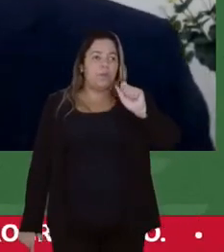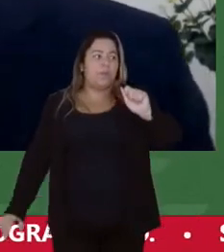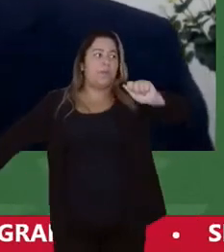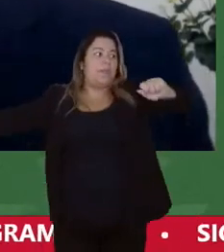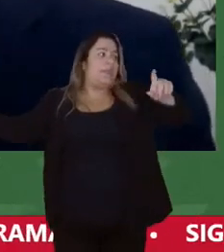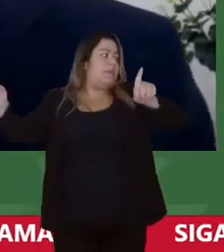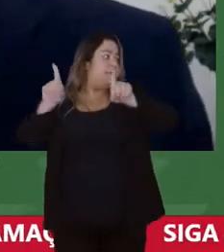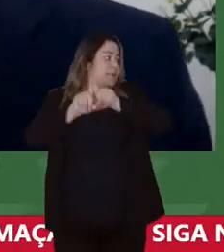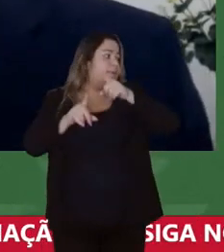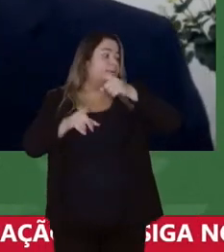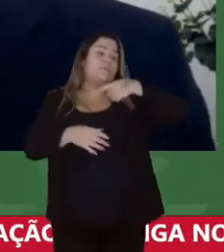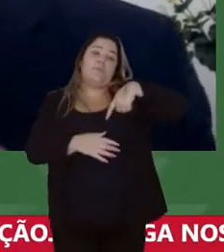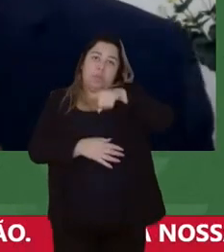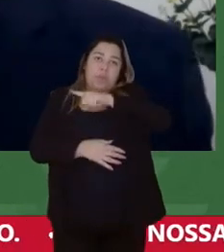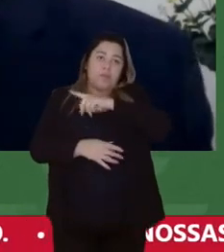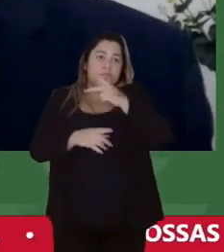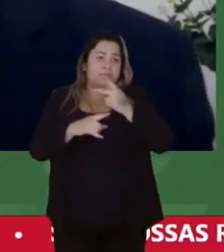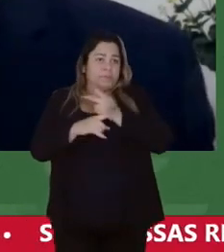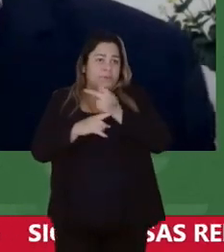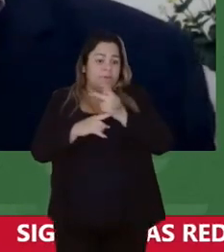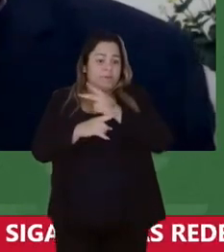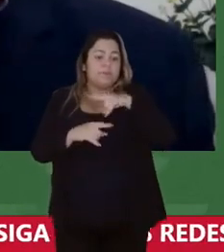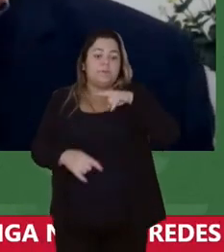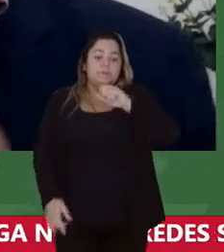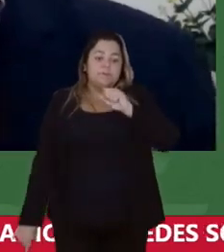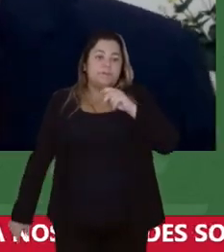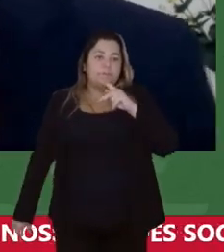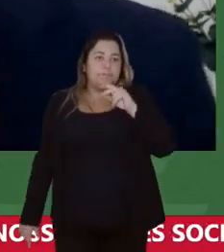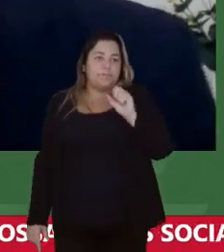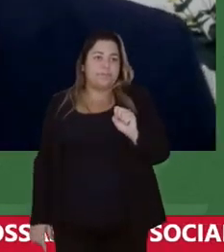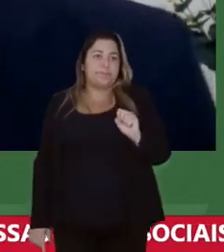nós buscamos integrar os NAPs, os mais